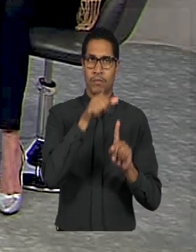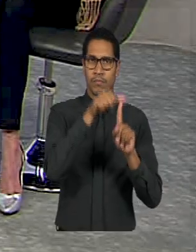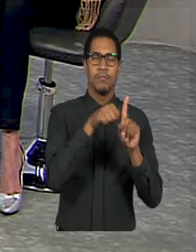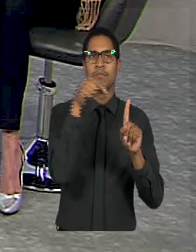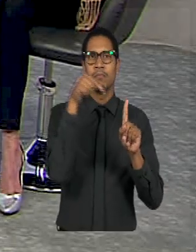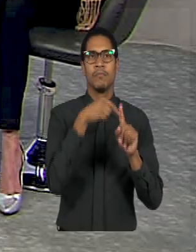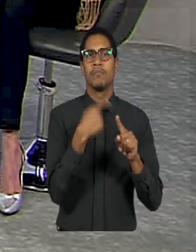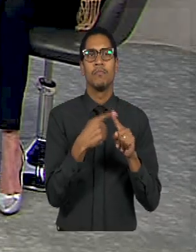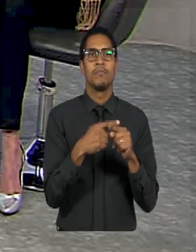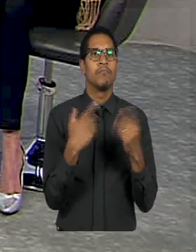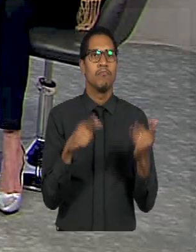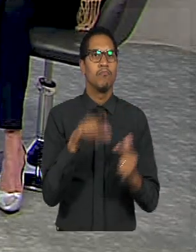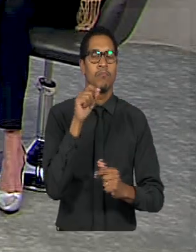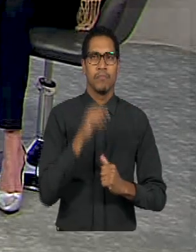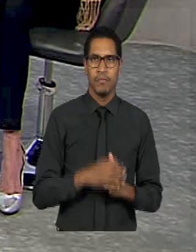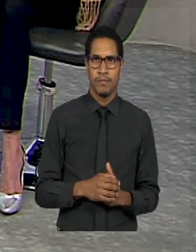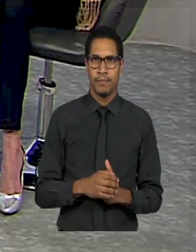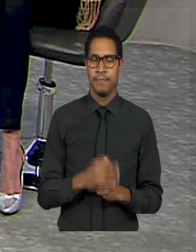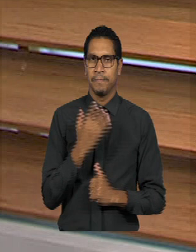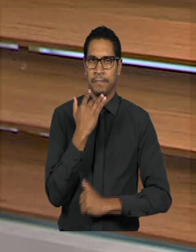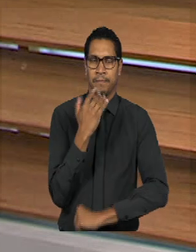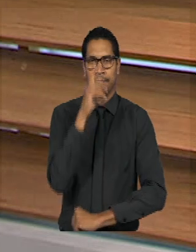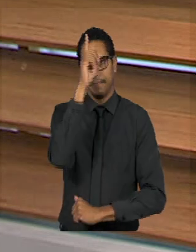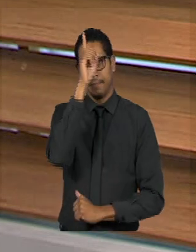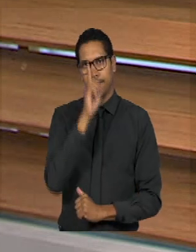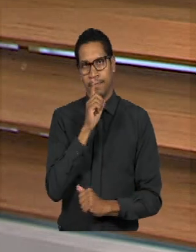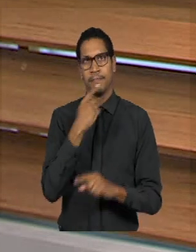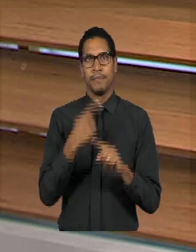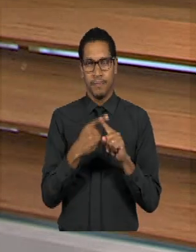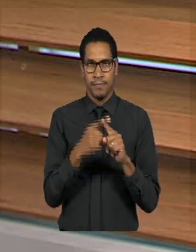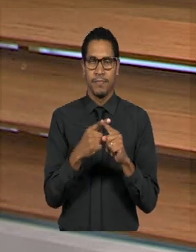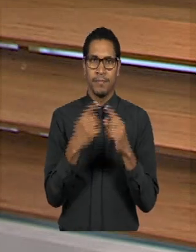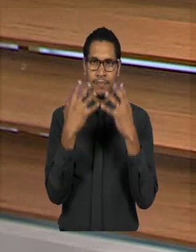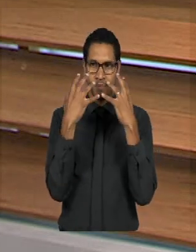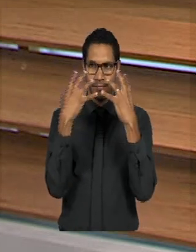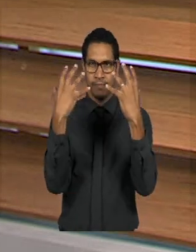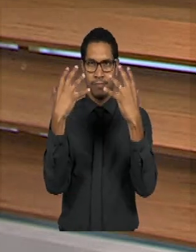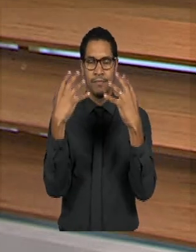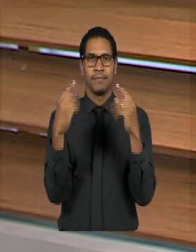campanha. A cor amarela, porque o amarelo chama atenção.